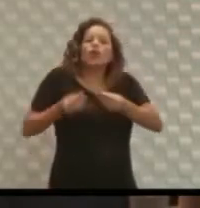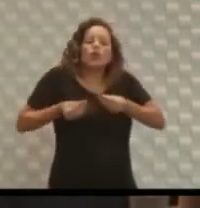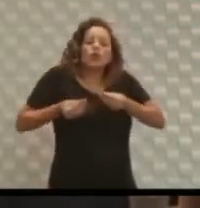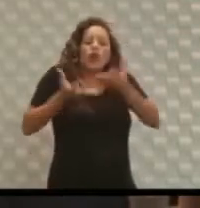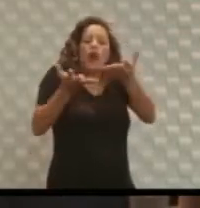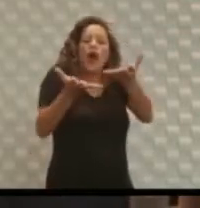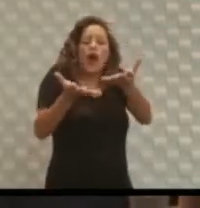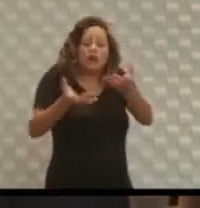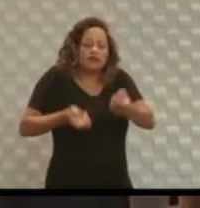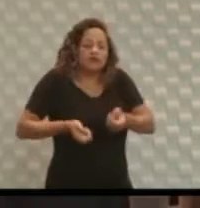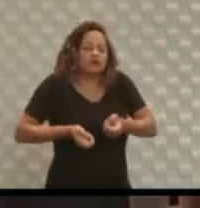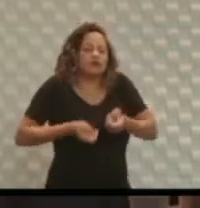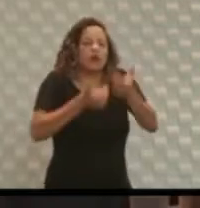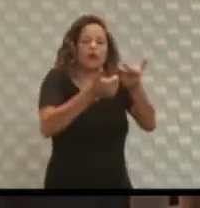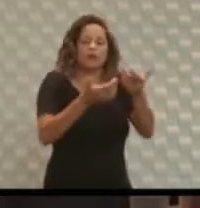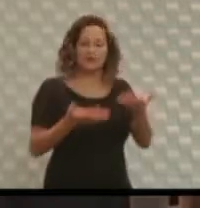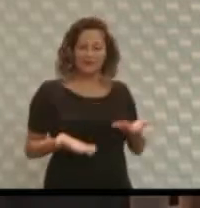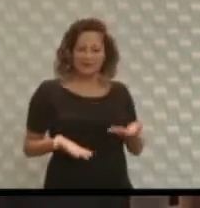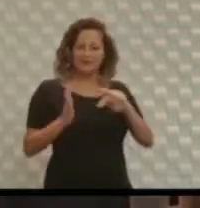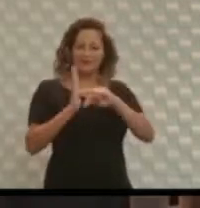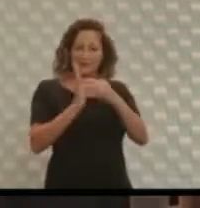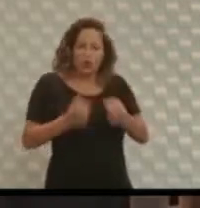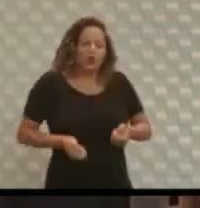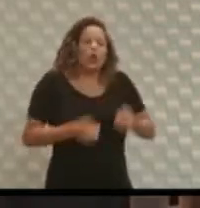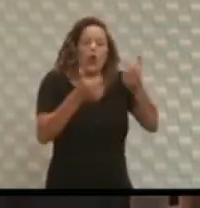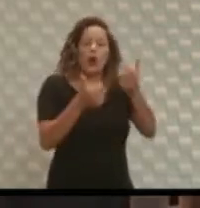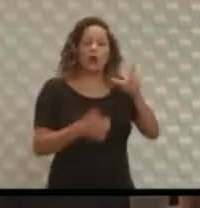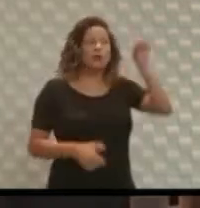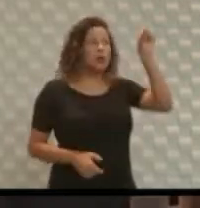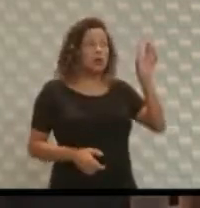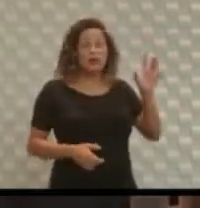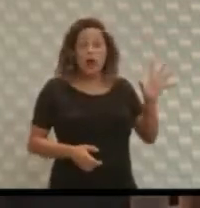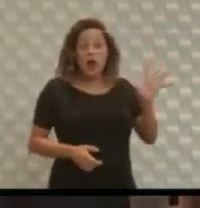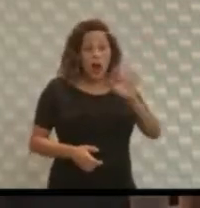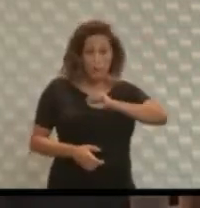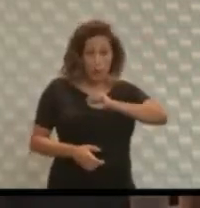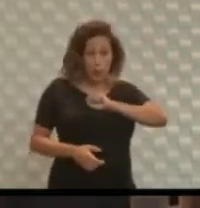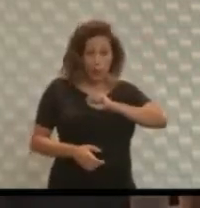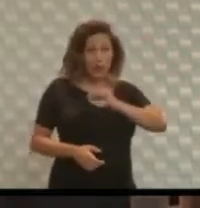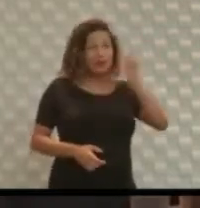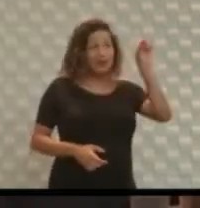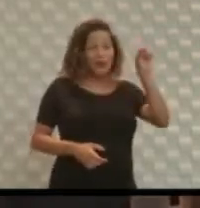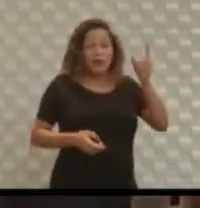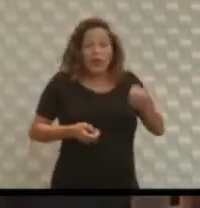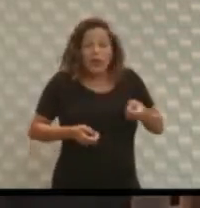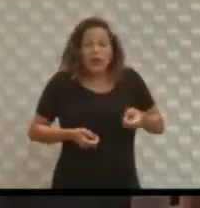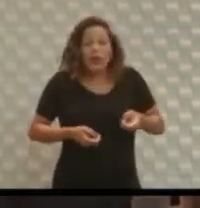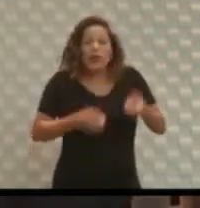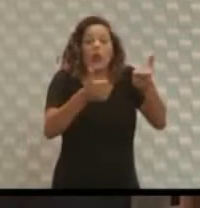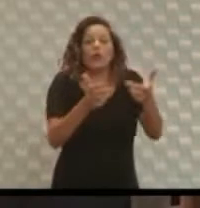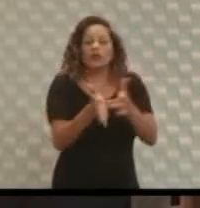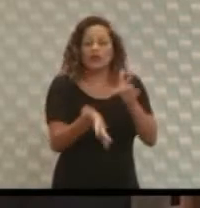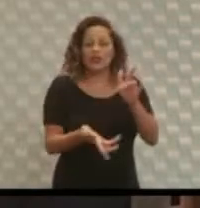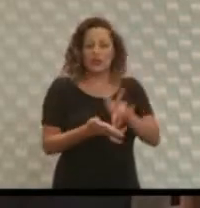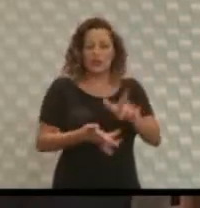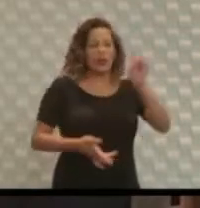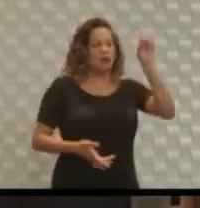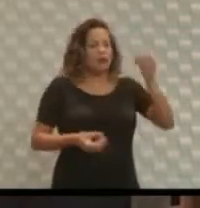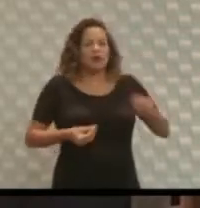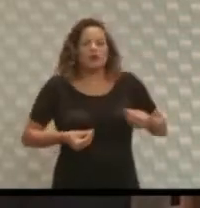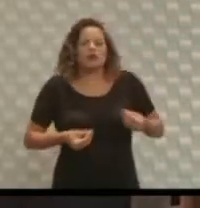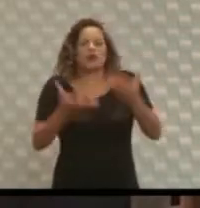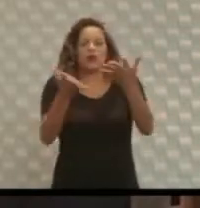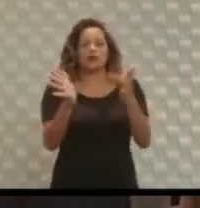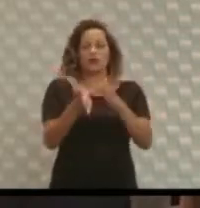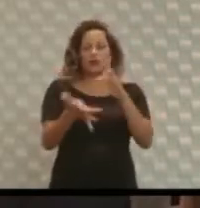doação. Porque Deus amou, Ele deu a Jesus. Amém? Ele deu a Jesus para o